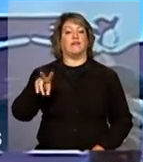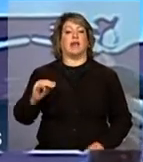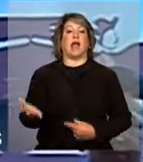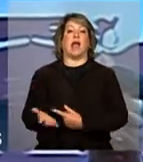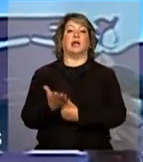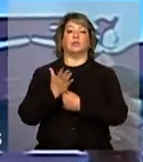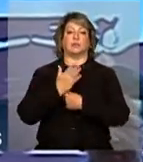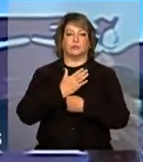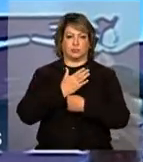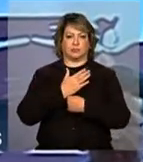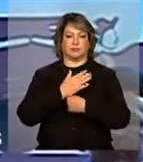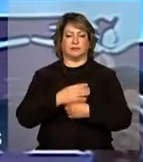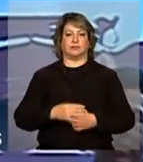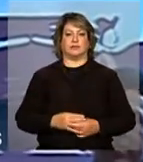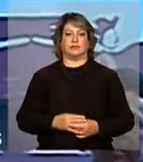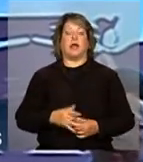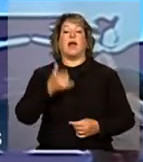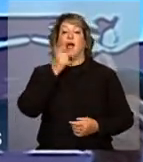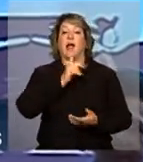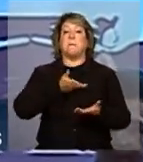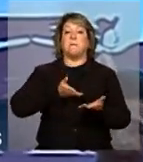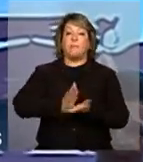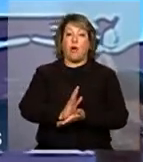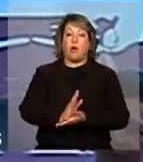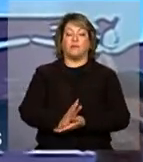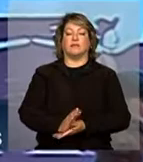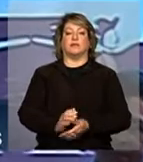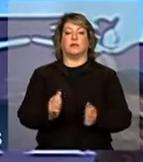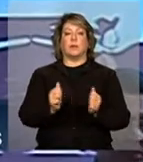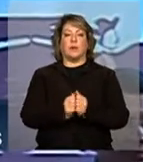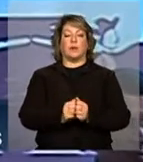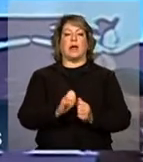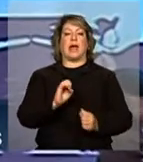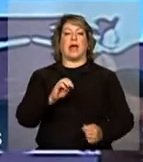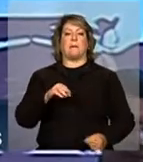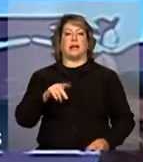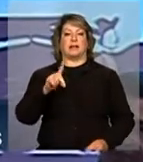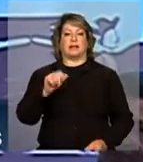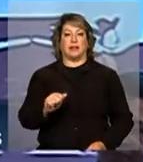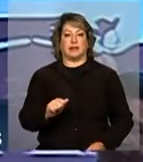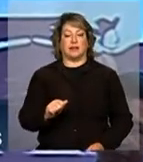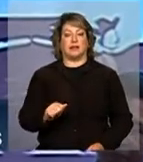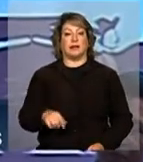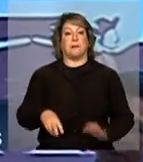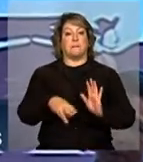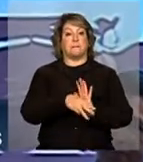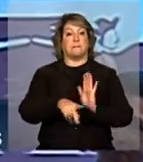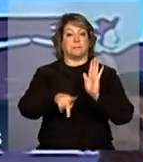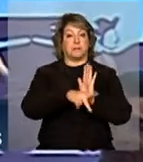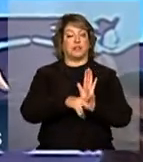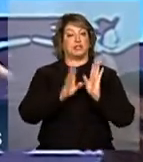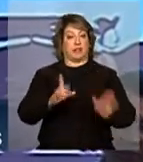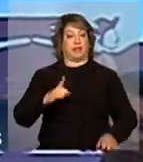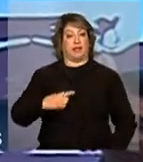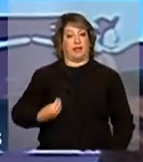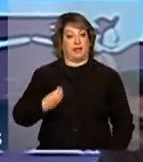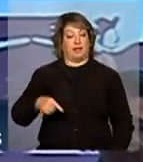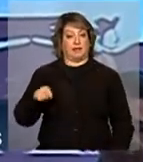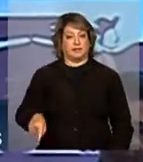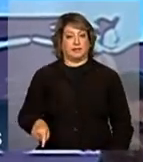ajudar a aprovar, através de uma emenda a uma medida provisória já